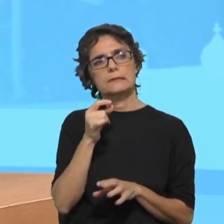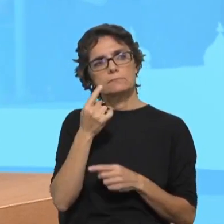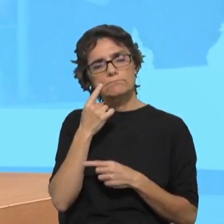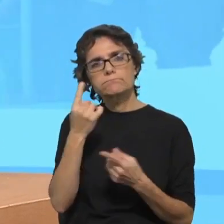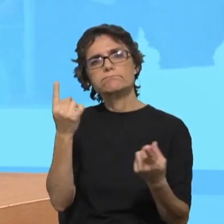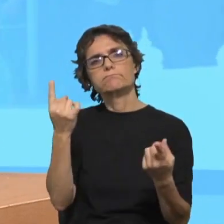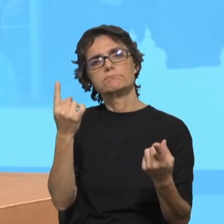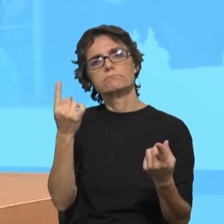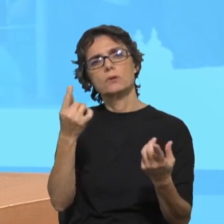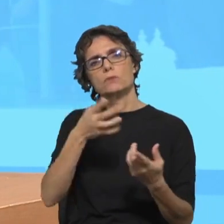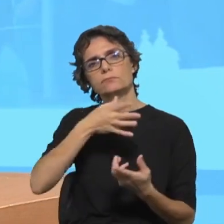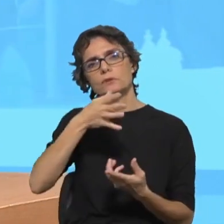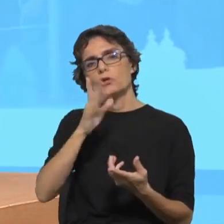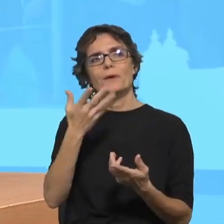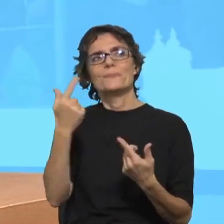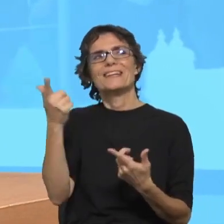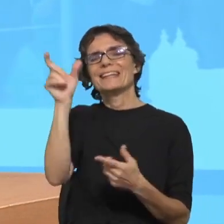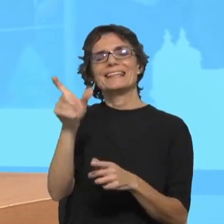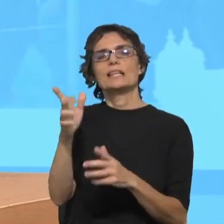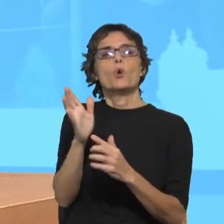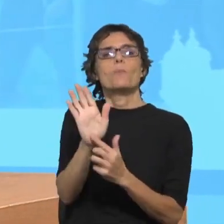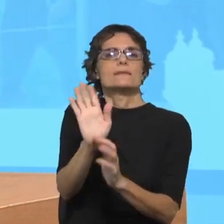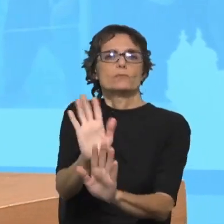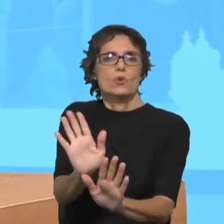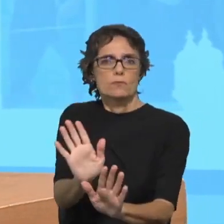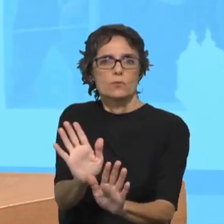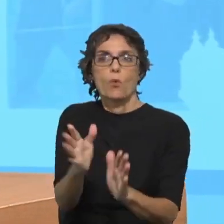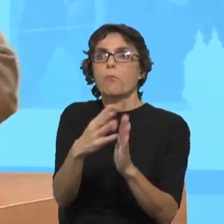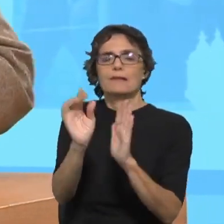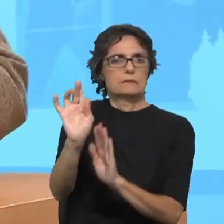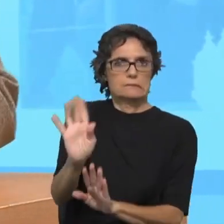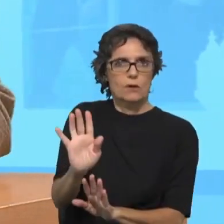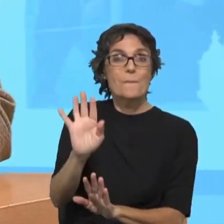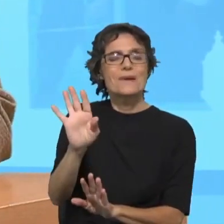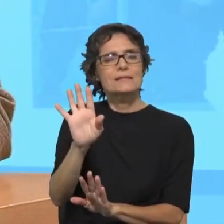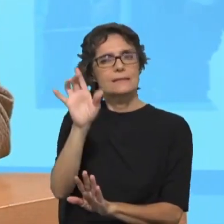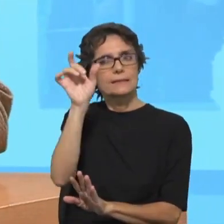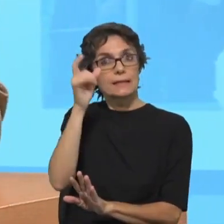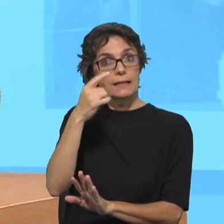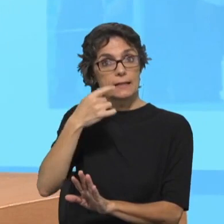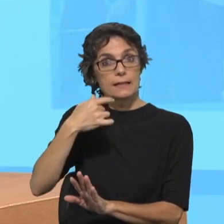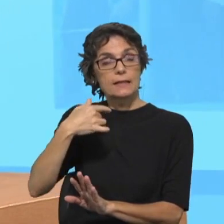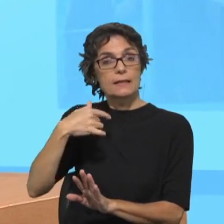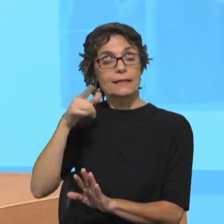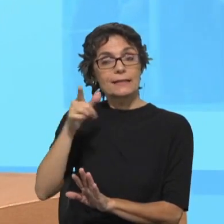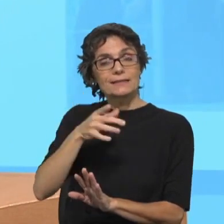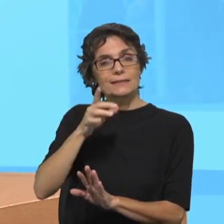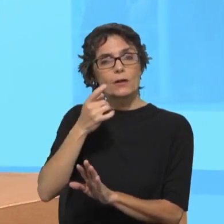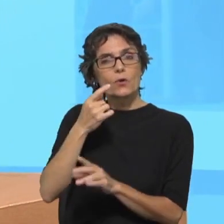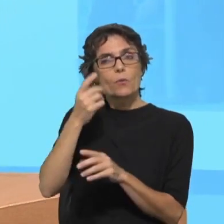exemplar, nem beato, não é nada disso. É se há uma responsabilidade por se acreditar num Deus,